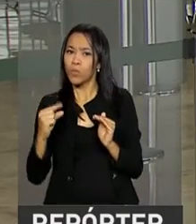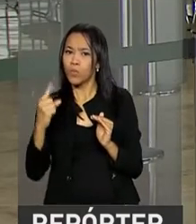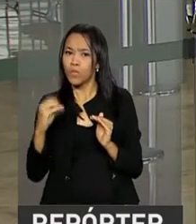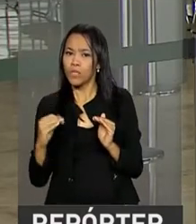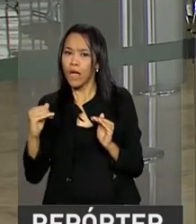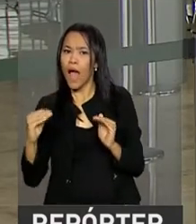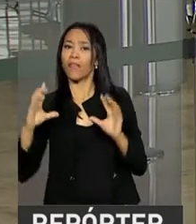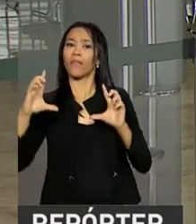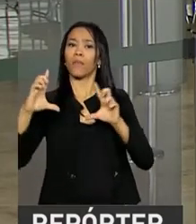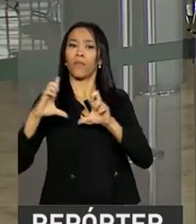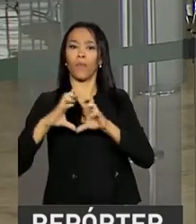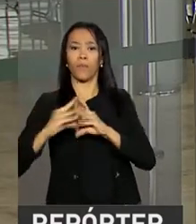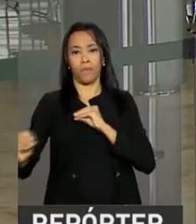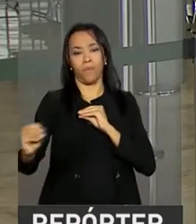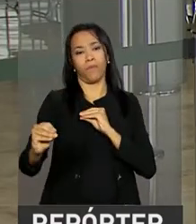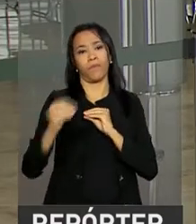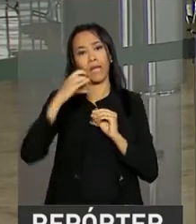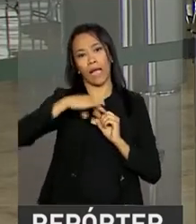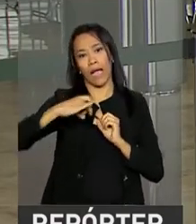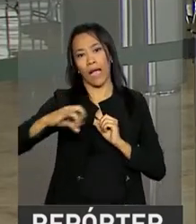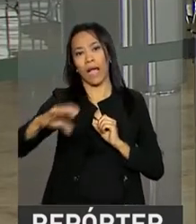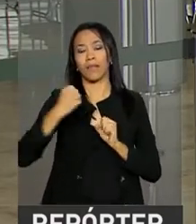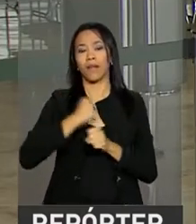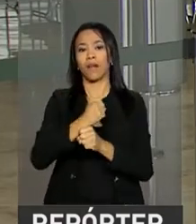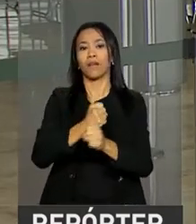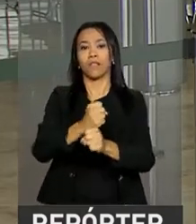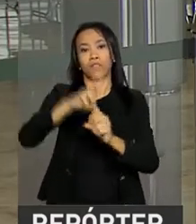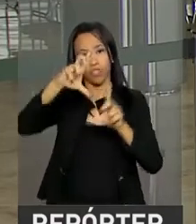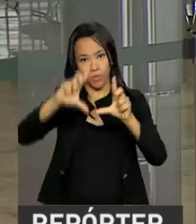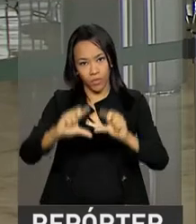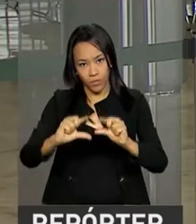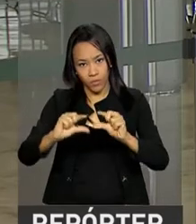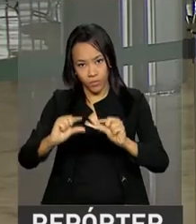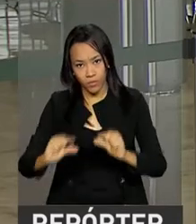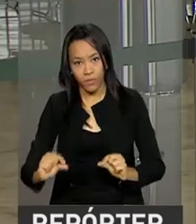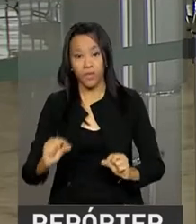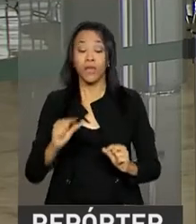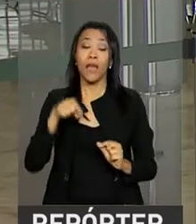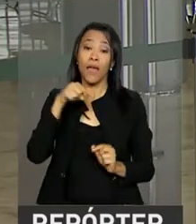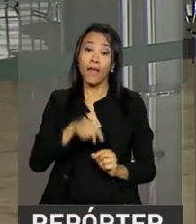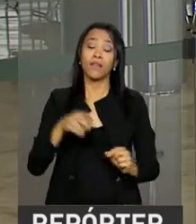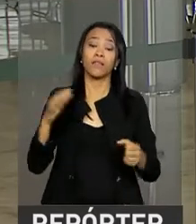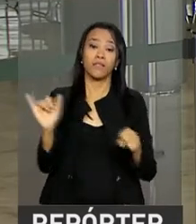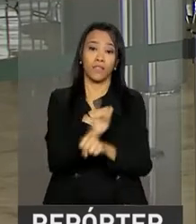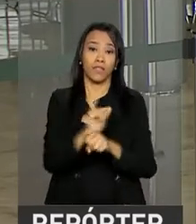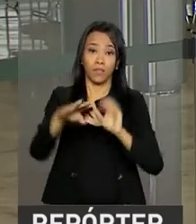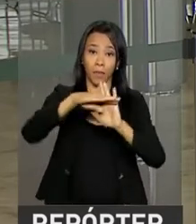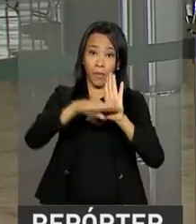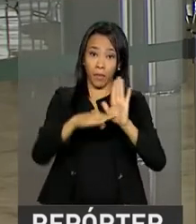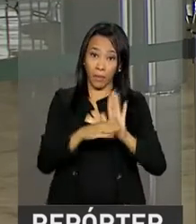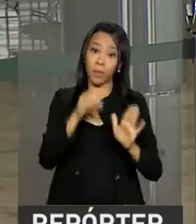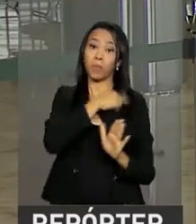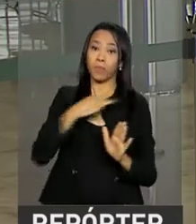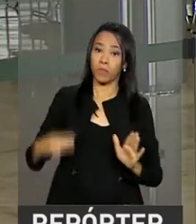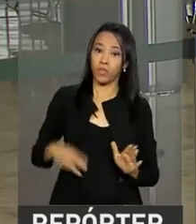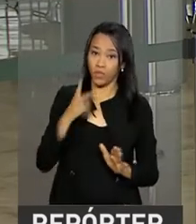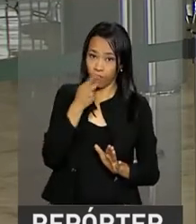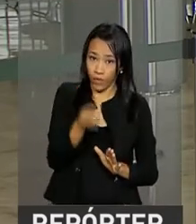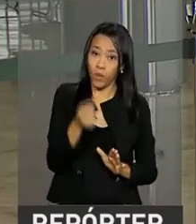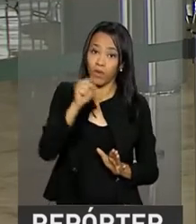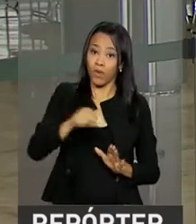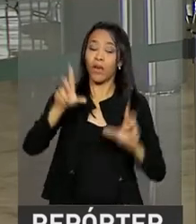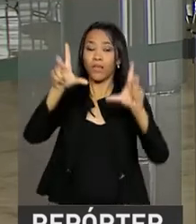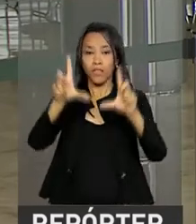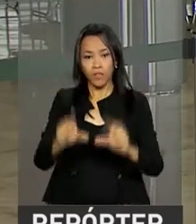completamente segundo o ministro da fazenda e henrique meirelles o conjunto de medidas vai diminuir a despesa pública no país e reduzir